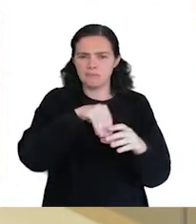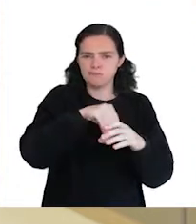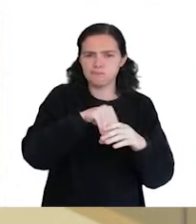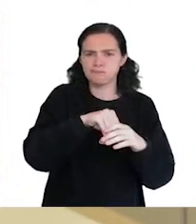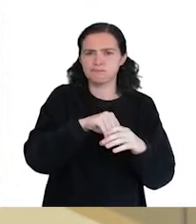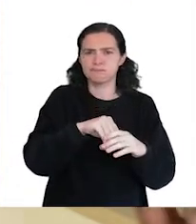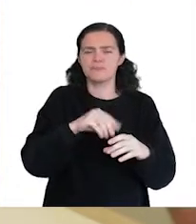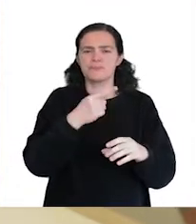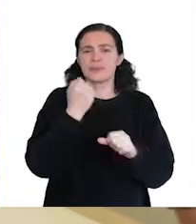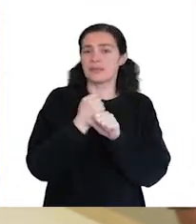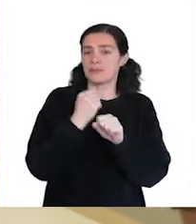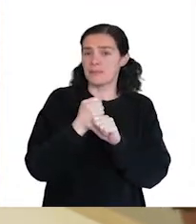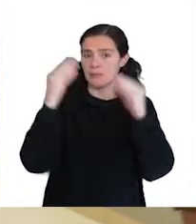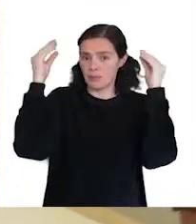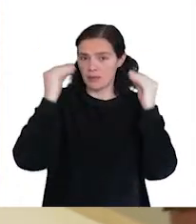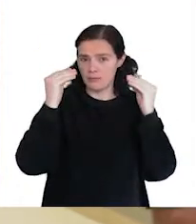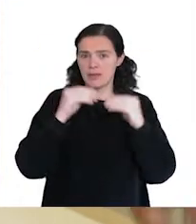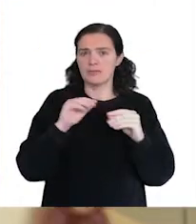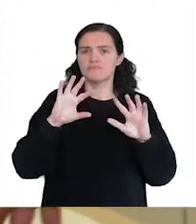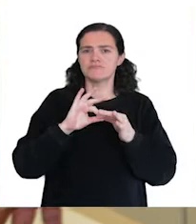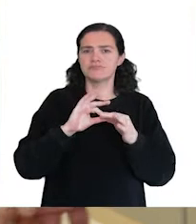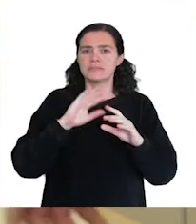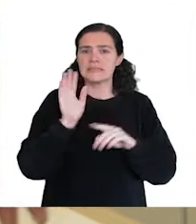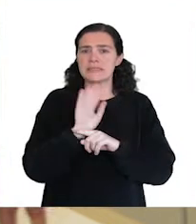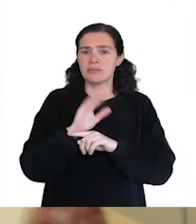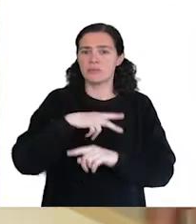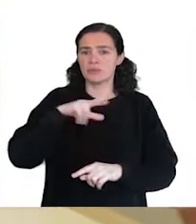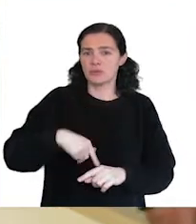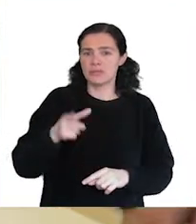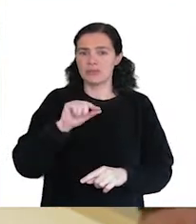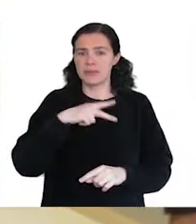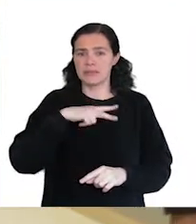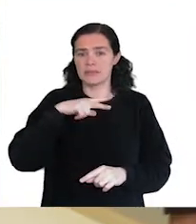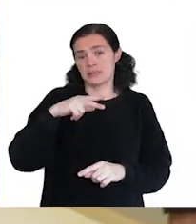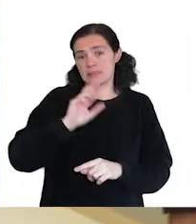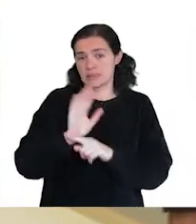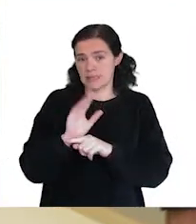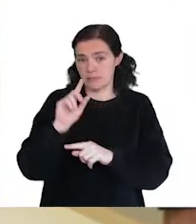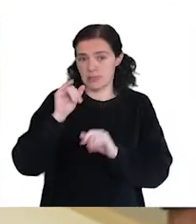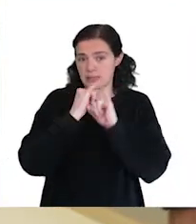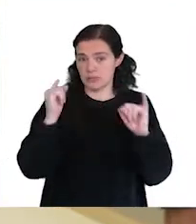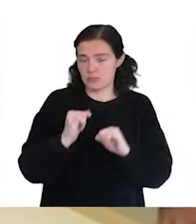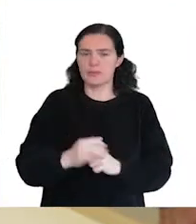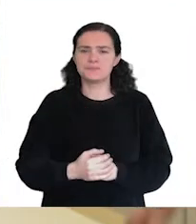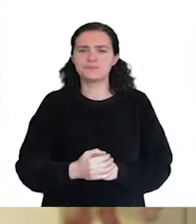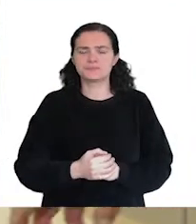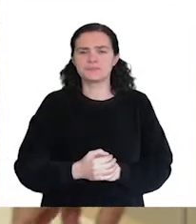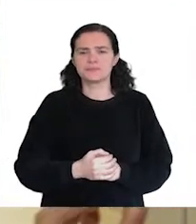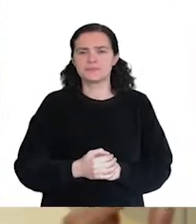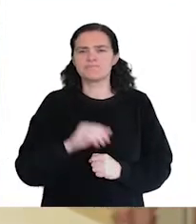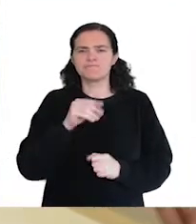permite contextualizar a obra de Manuel de Oliveira no âmbito todo do cinema português e do cinema mundial, e como tal